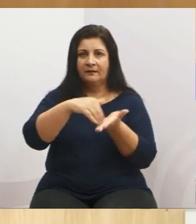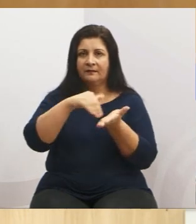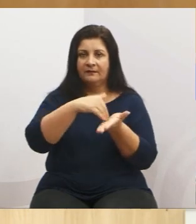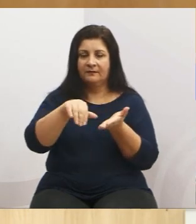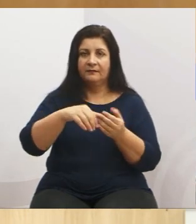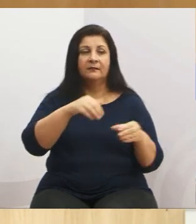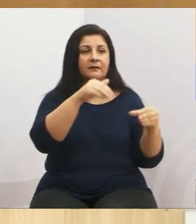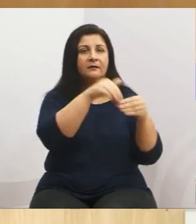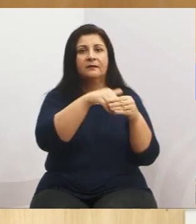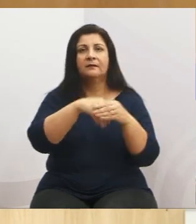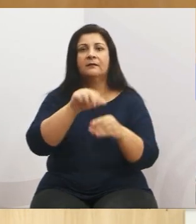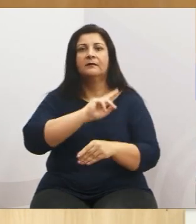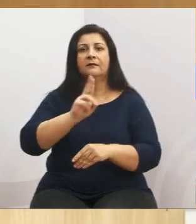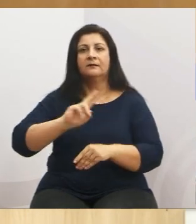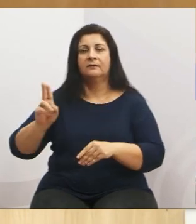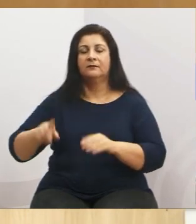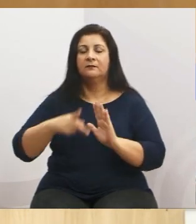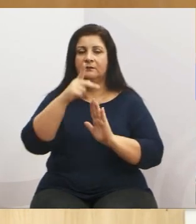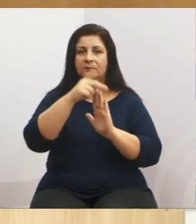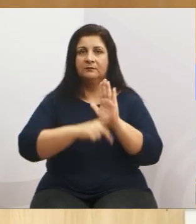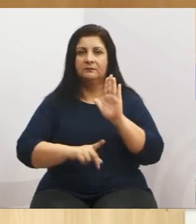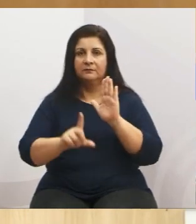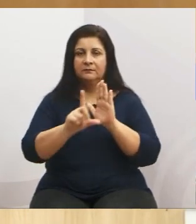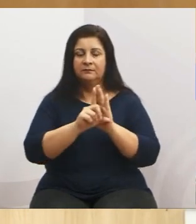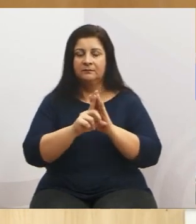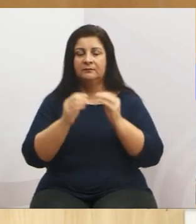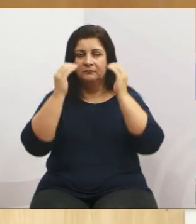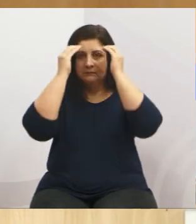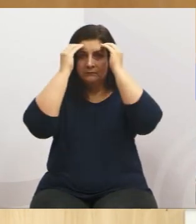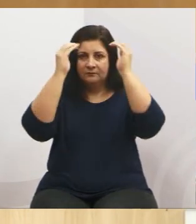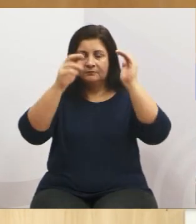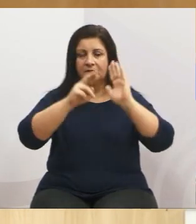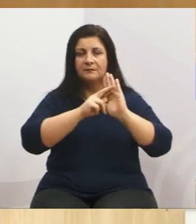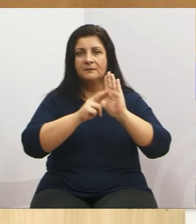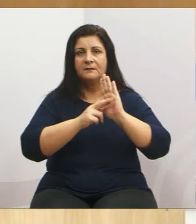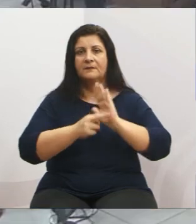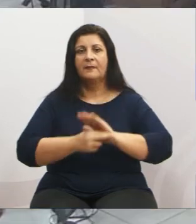proceda à votação nominal do projeto na forma regimental.